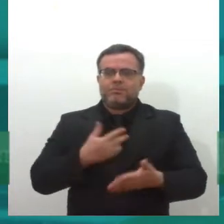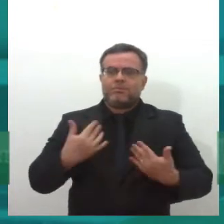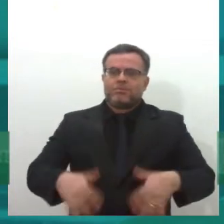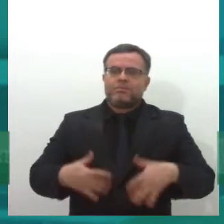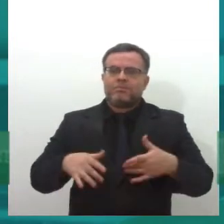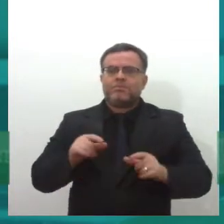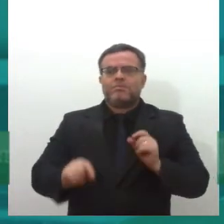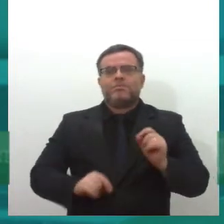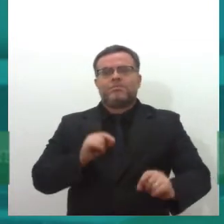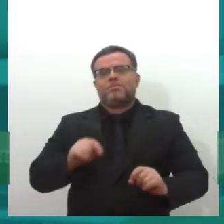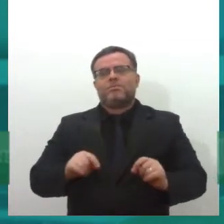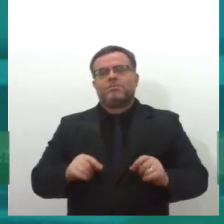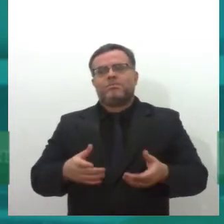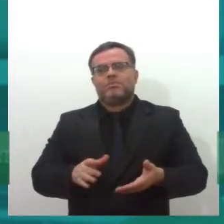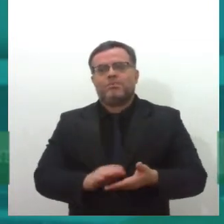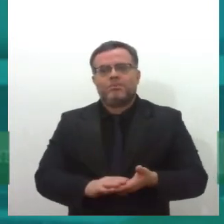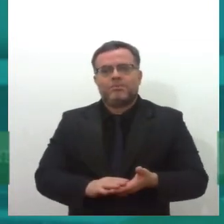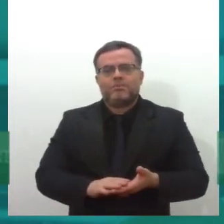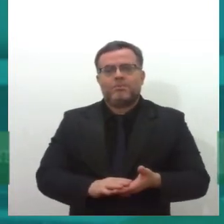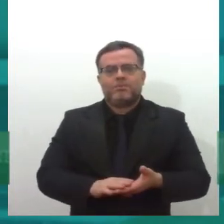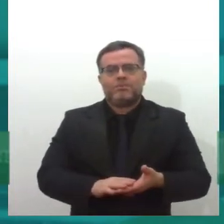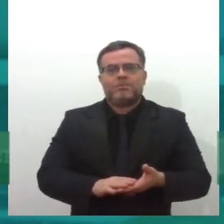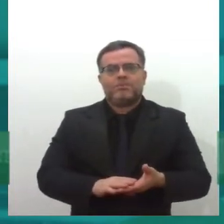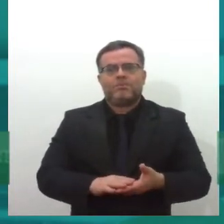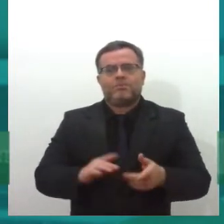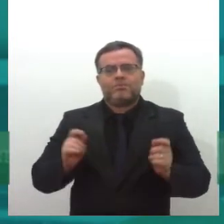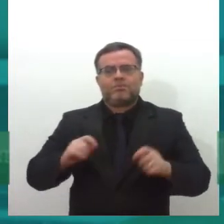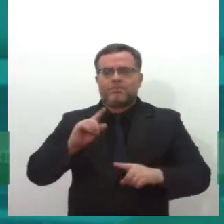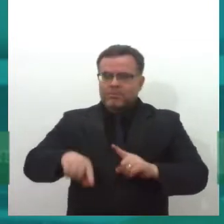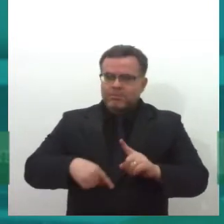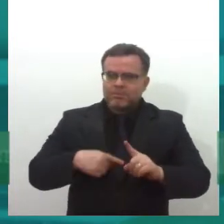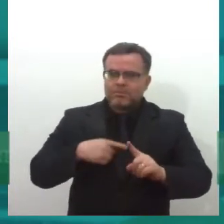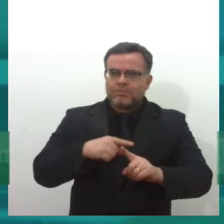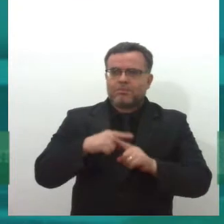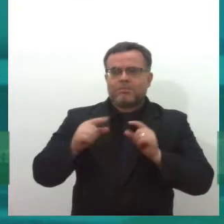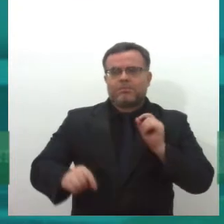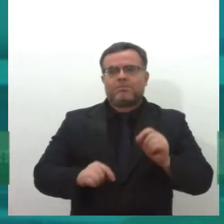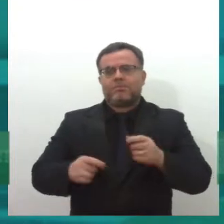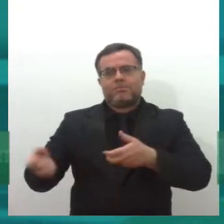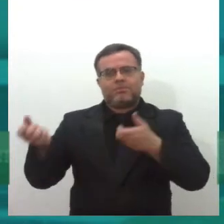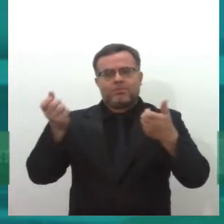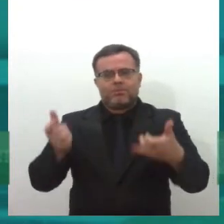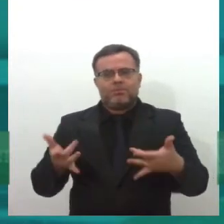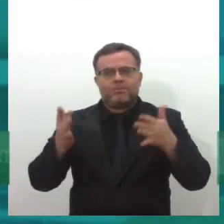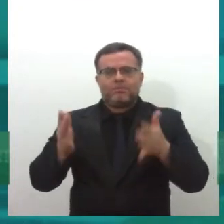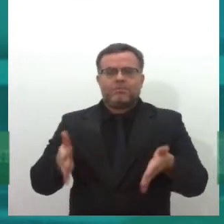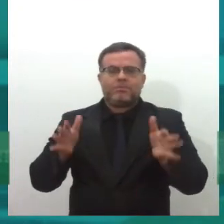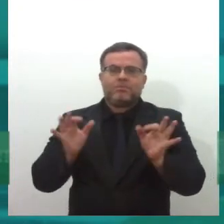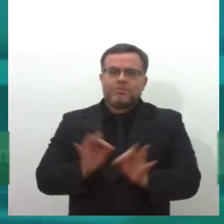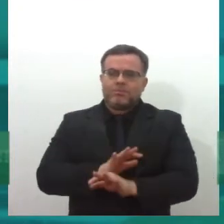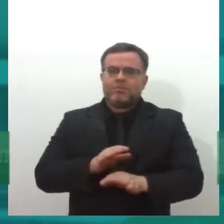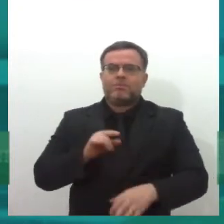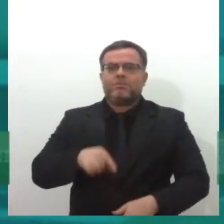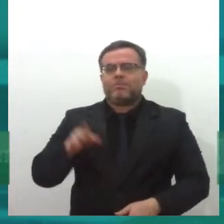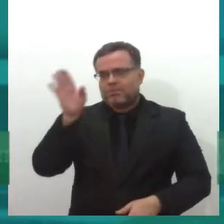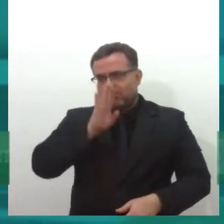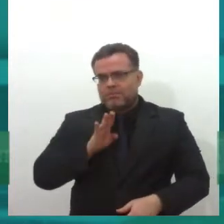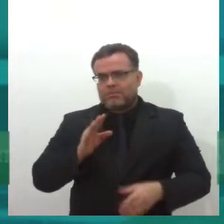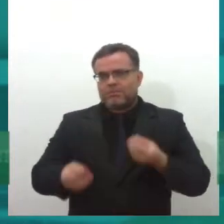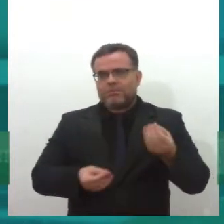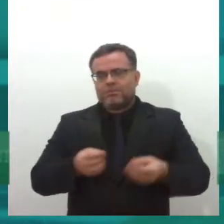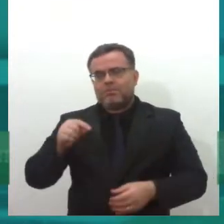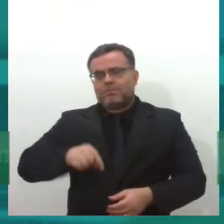infraestrutura, investimentos em infraestrutura aumentasse muito, e como eu falei, né, o Brasil hoje em dia é um